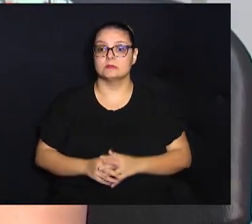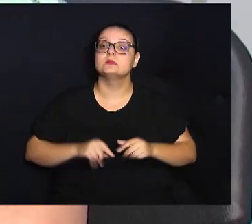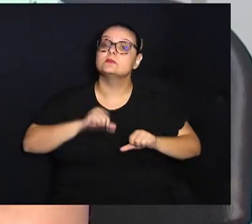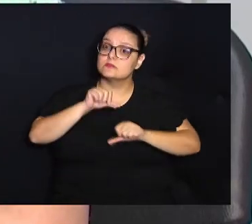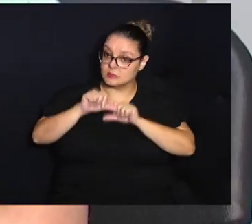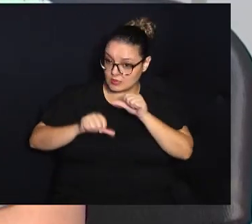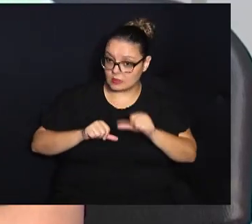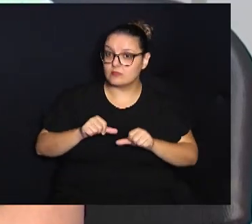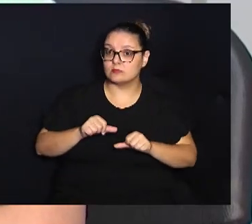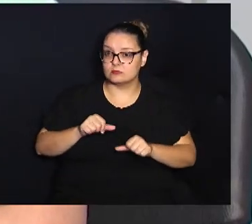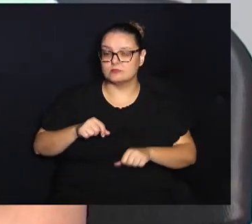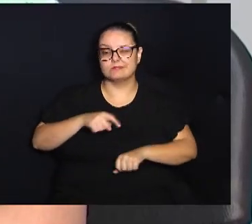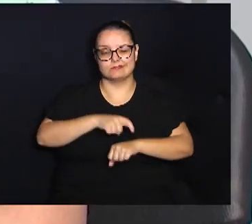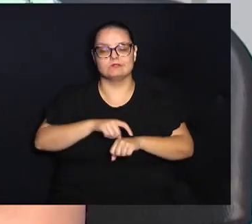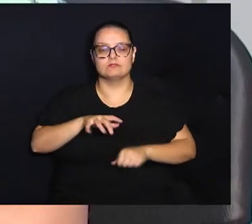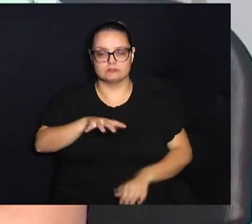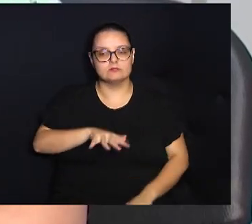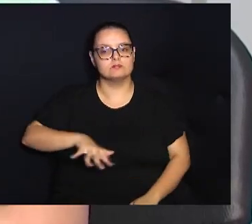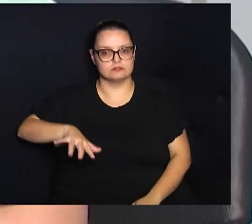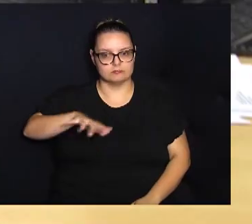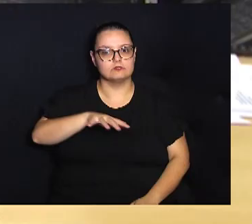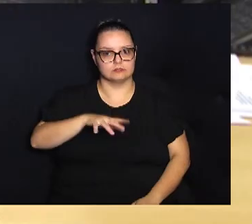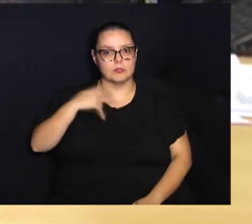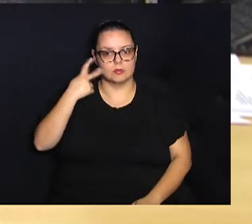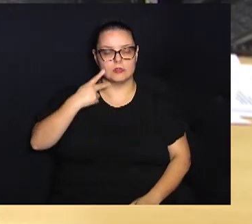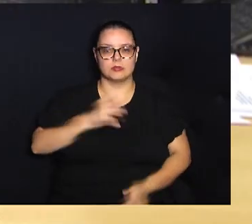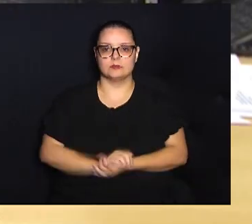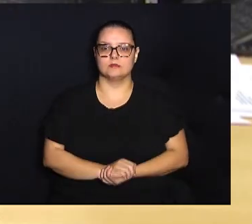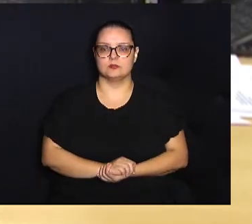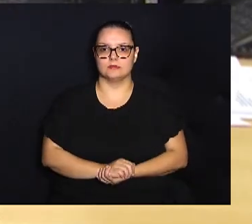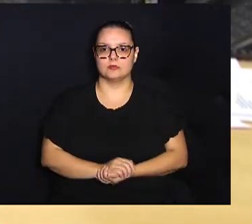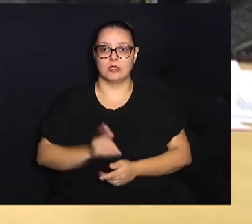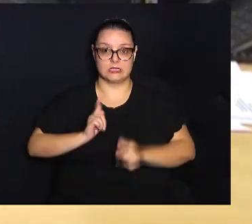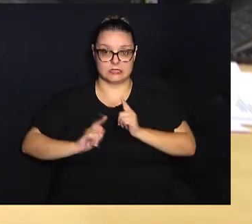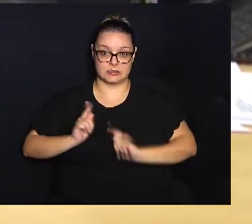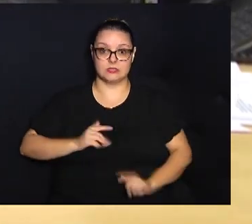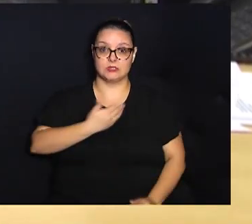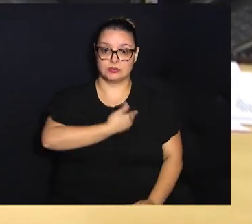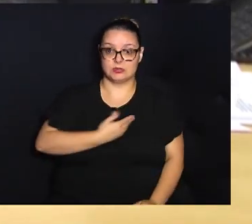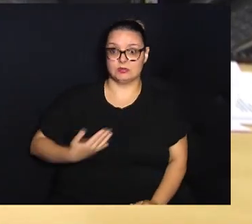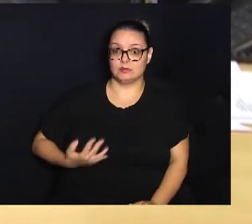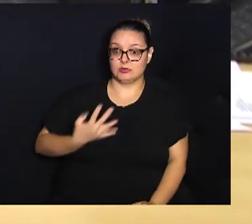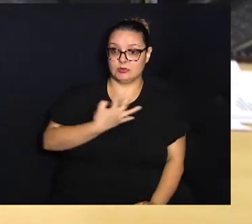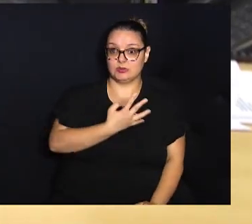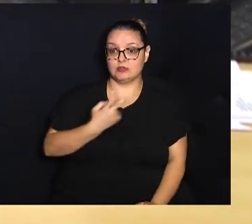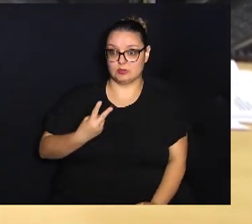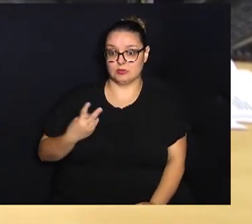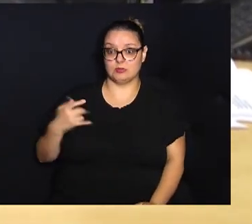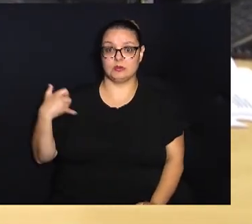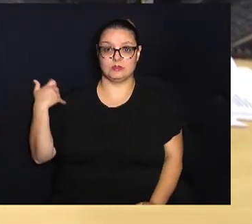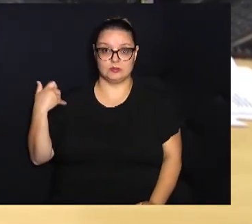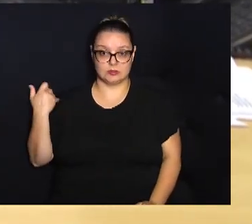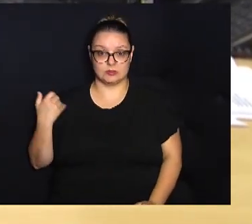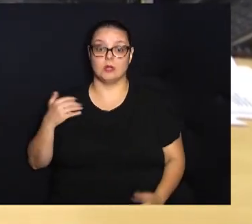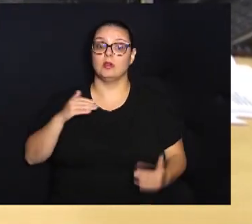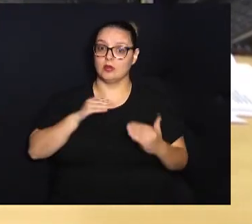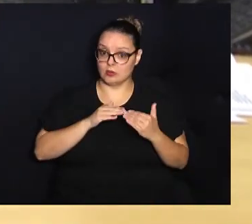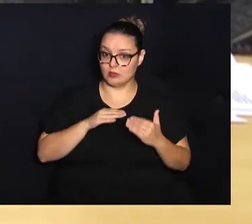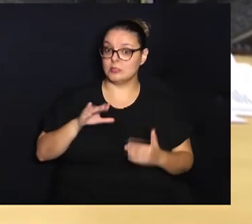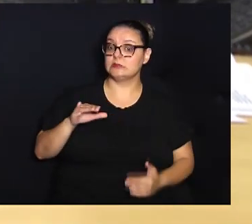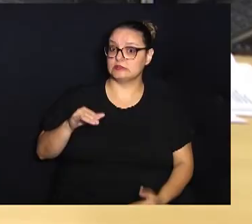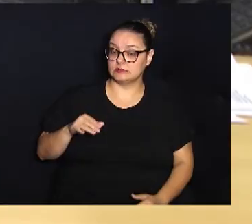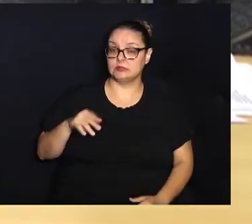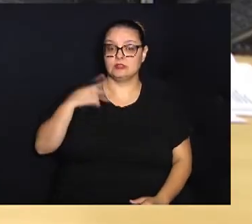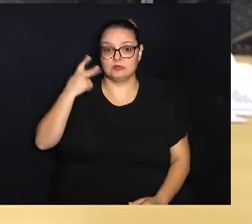modificar esse cenário na política. Essa gestora pública de 42 anos concorda com a cientista política